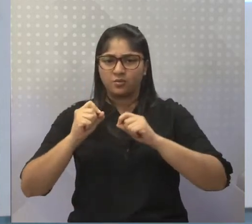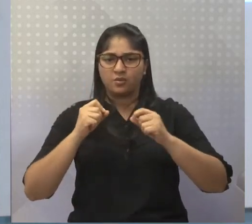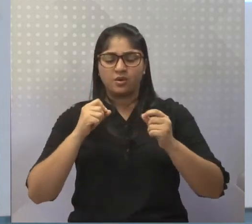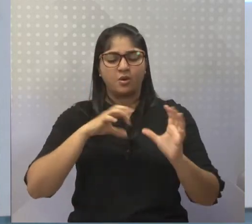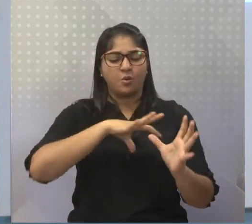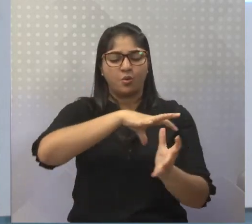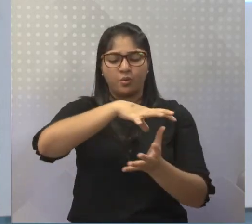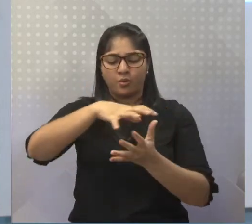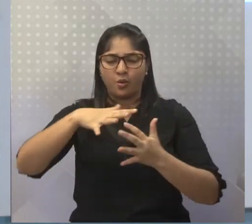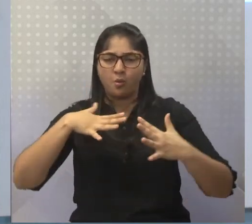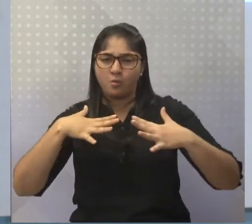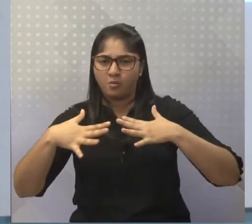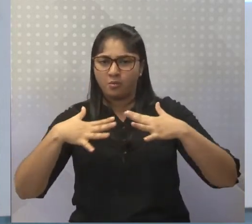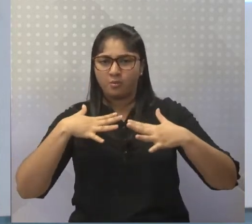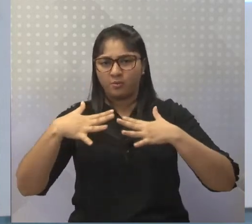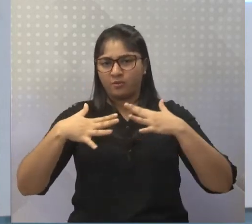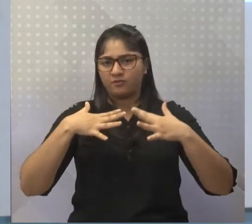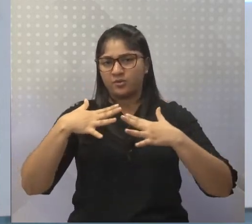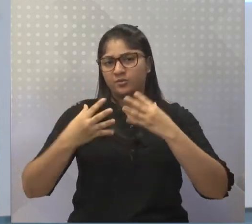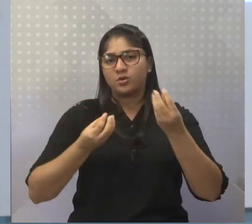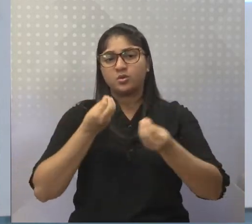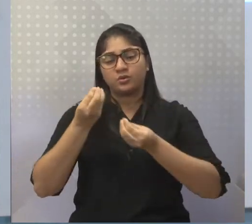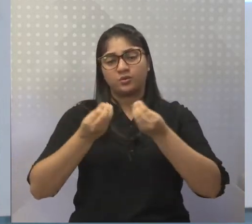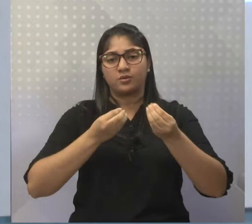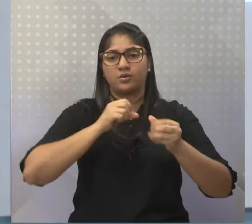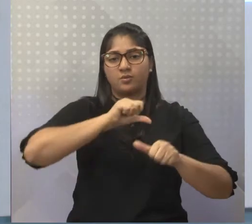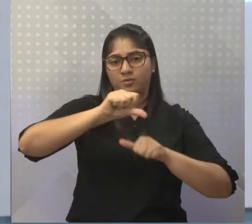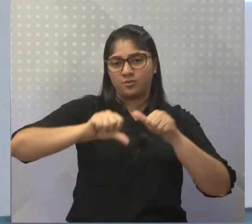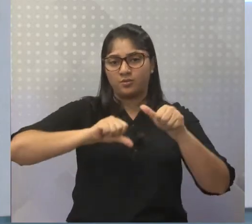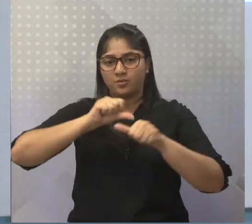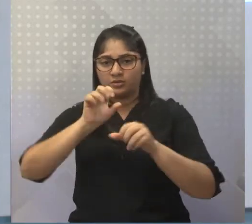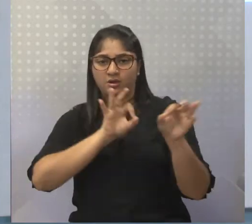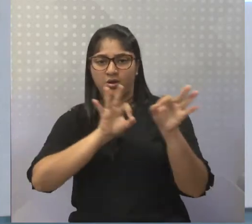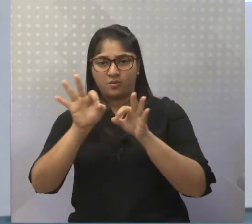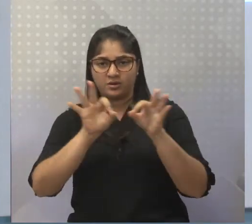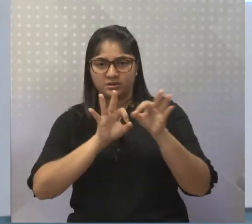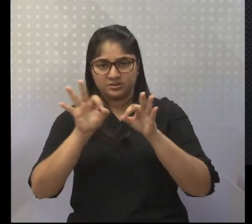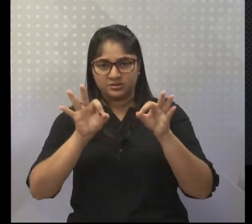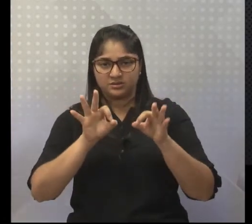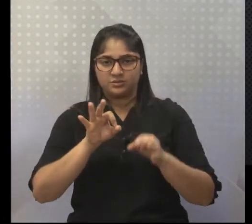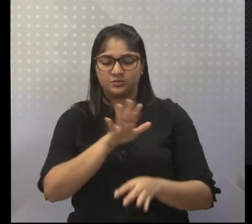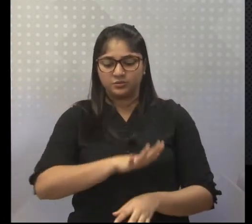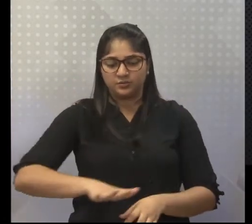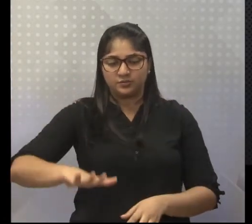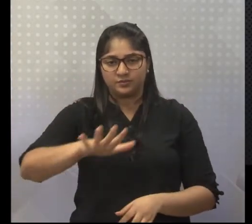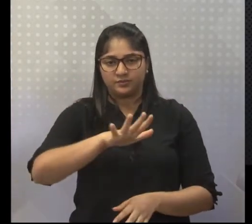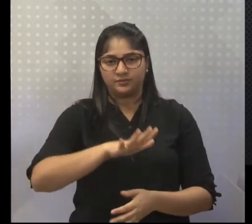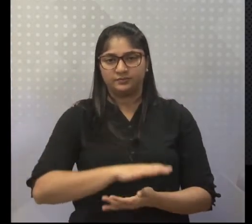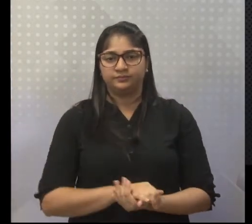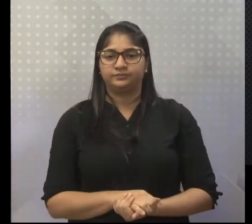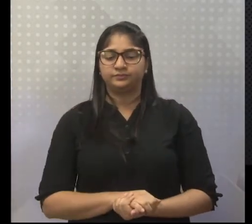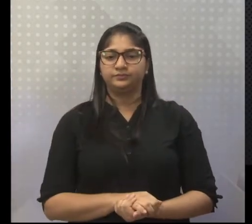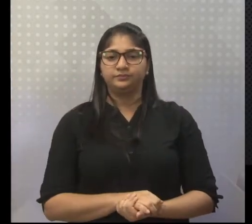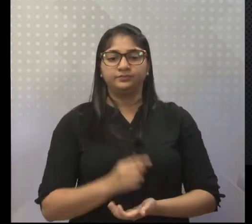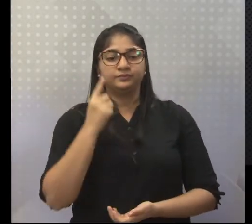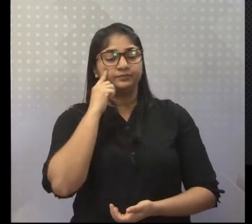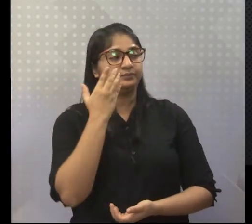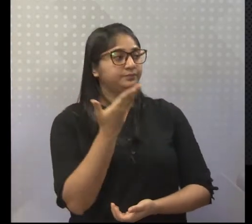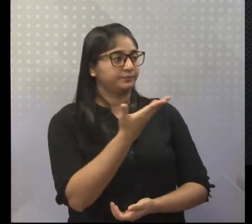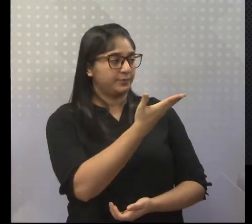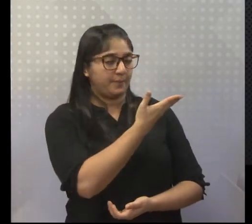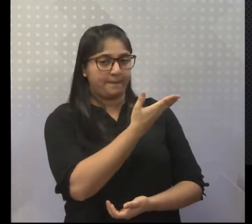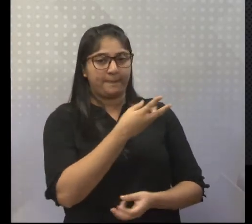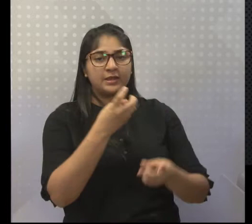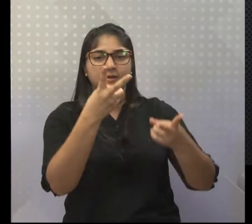da crosta terrestre e como modifica as estruturas do relevo e selecione uma imagem